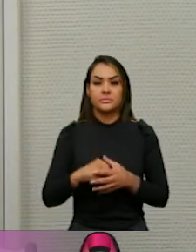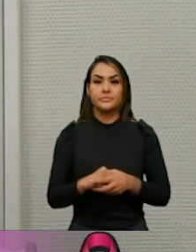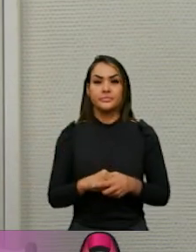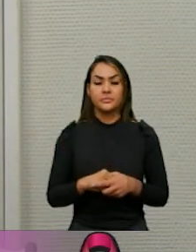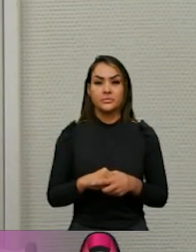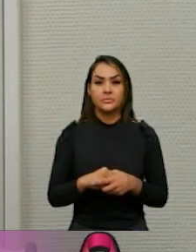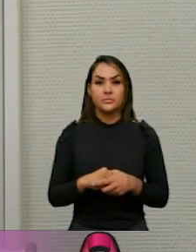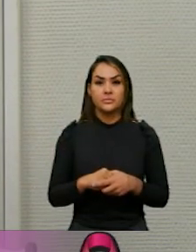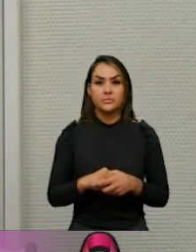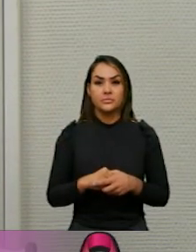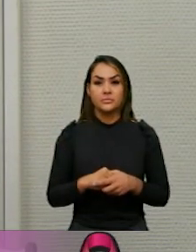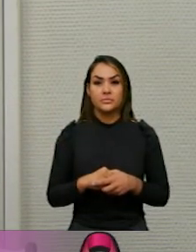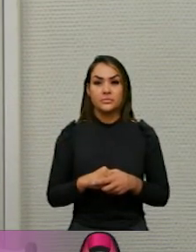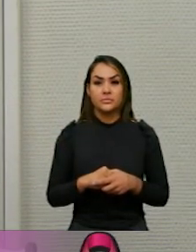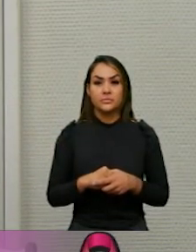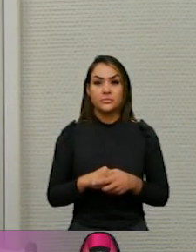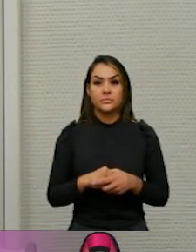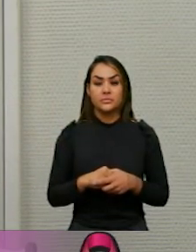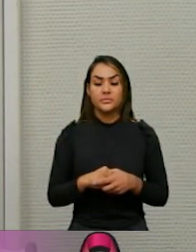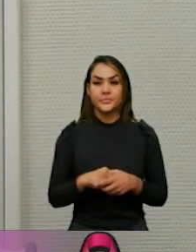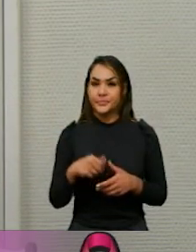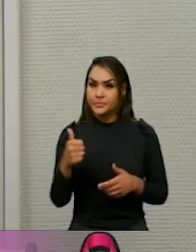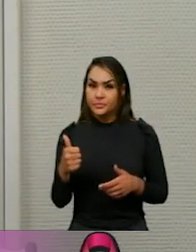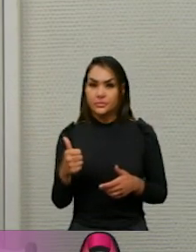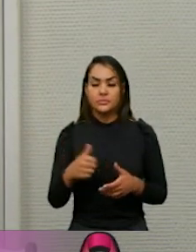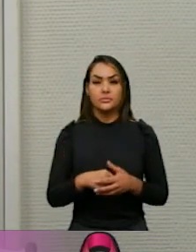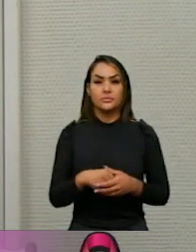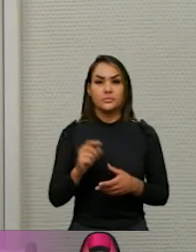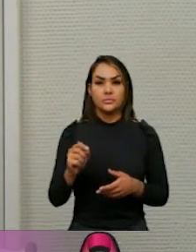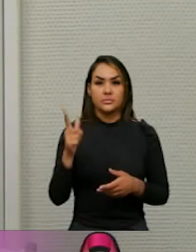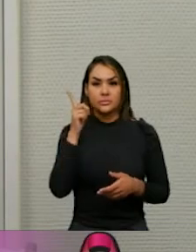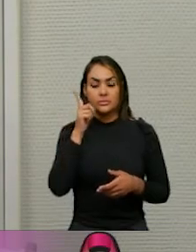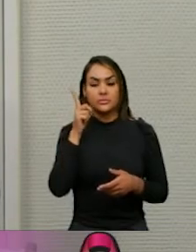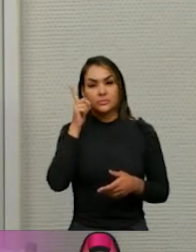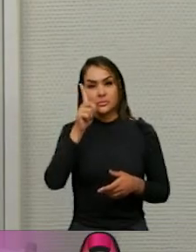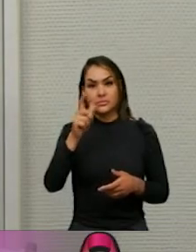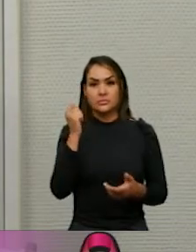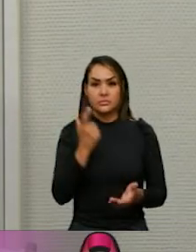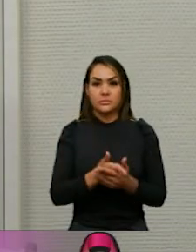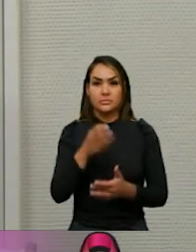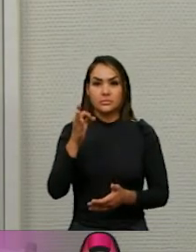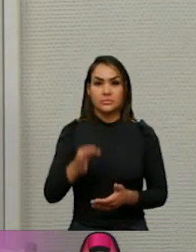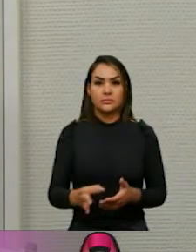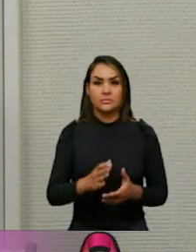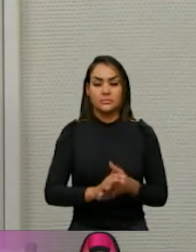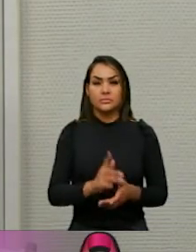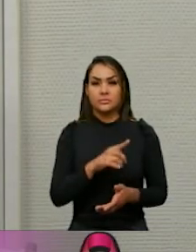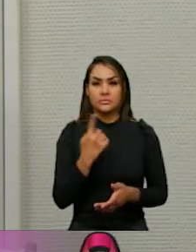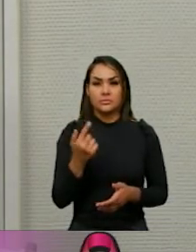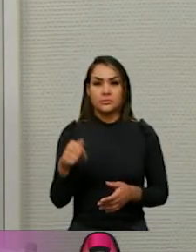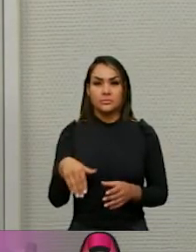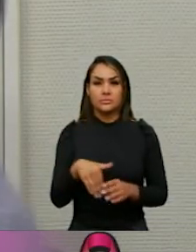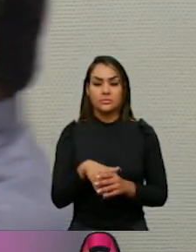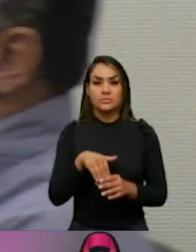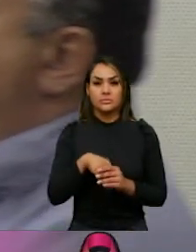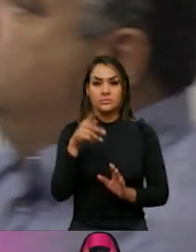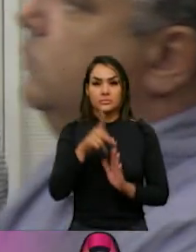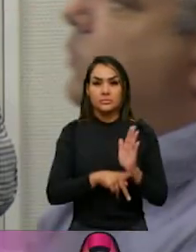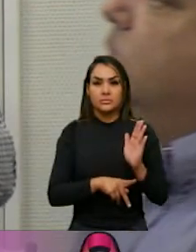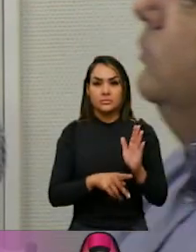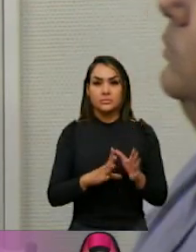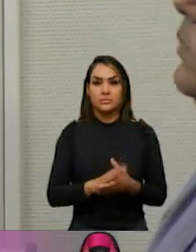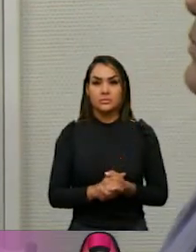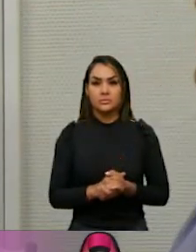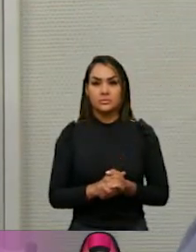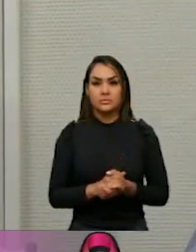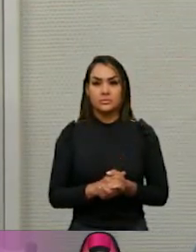município. Beleza, é uma questão de garantia, tranquilo. Nós estamos aqui votando um projeto, uma permissão